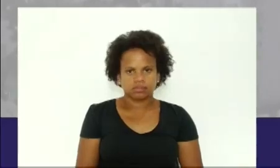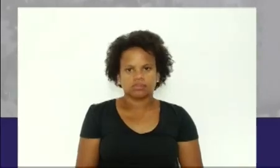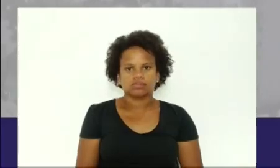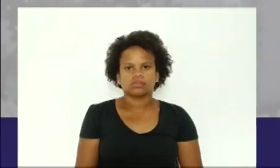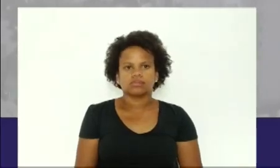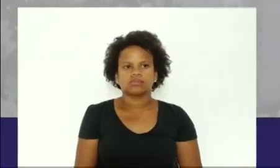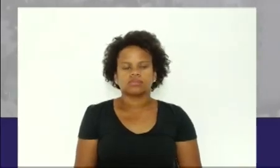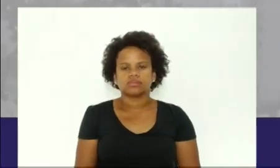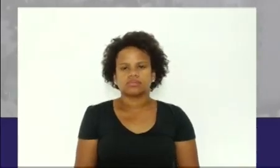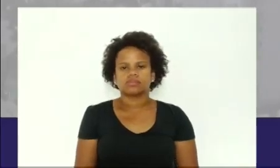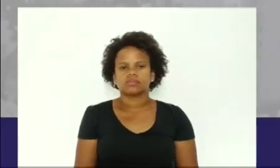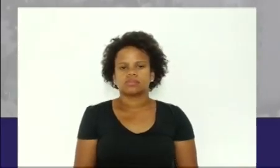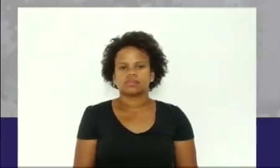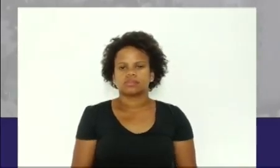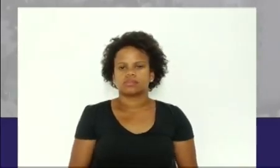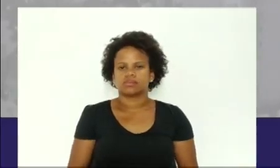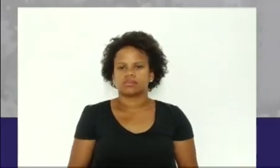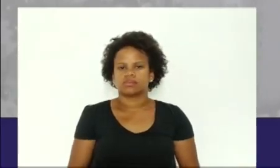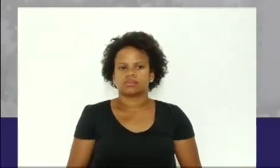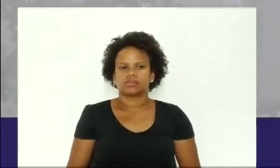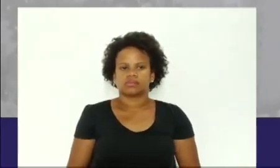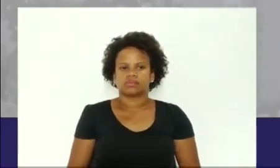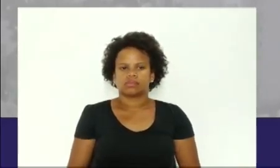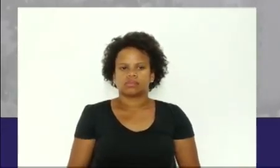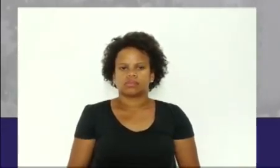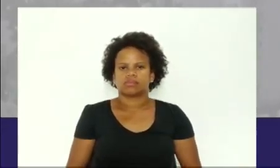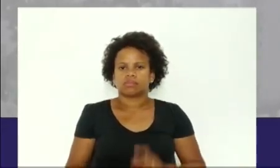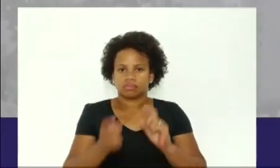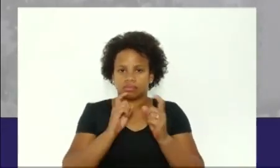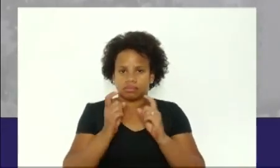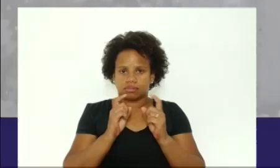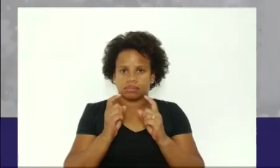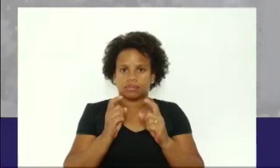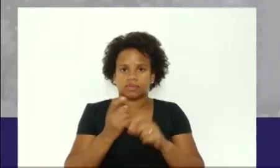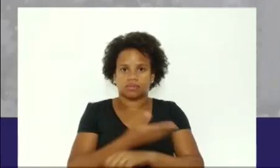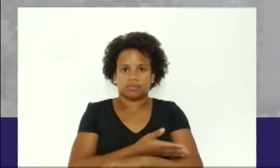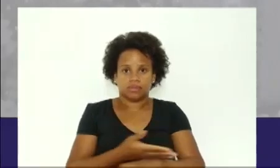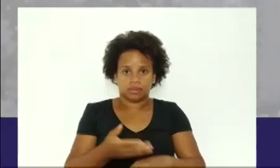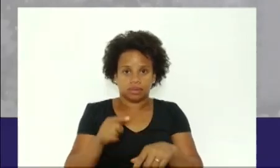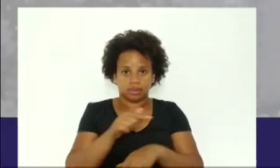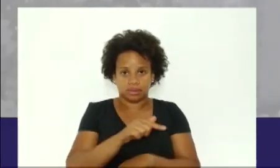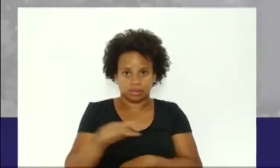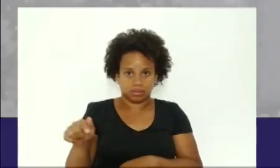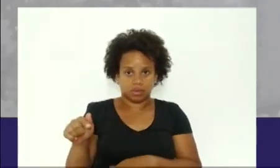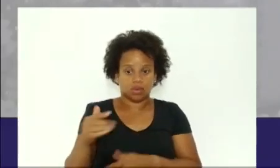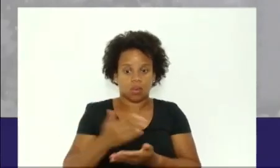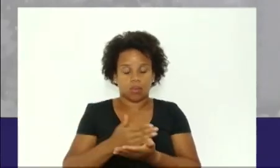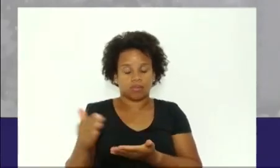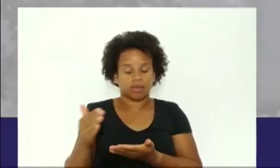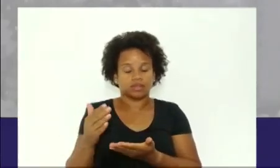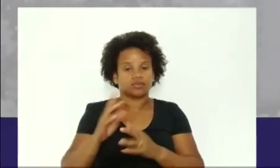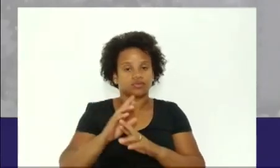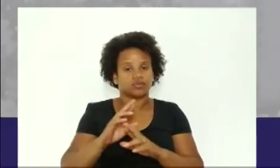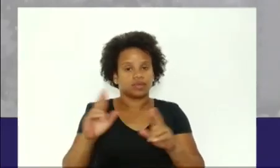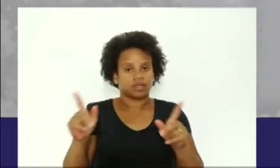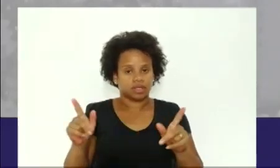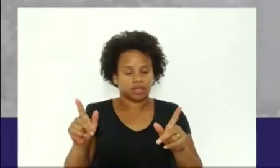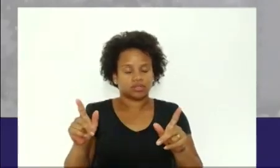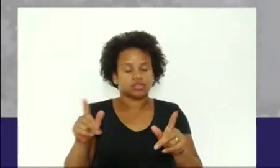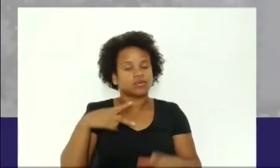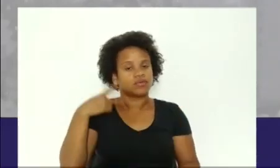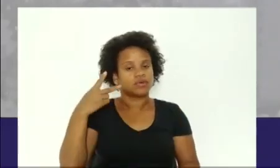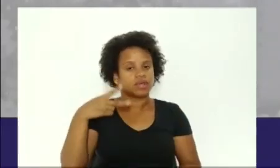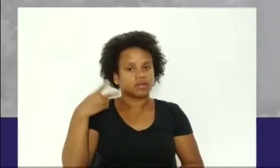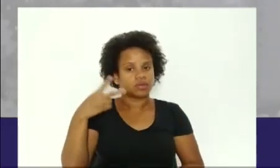A sessão ordinária desta semana começa de maneira diferente, festiva, onde os vereadores irão dedicar parte